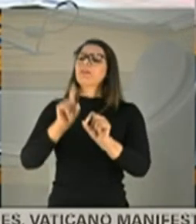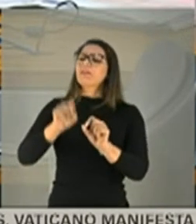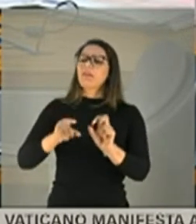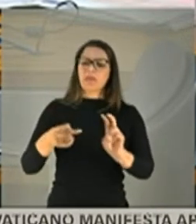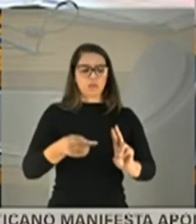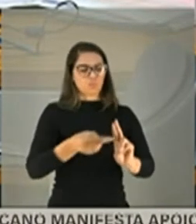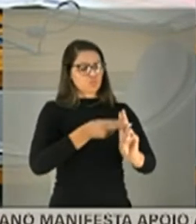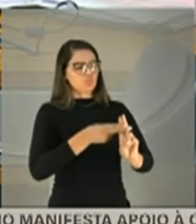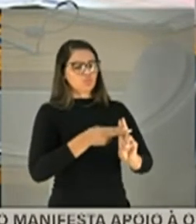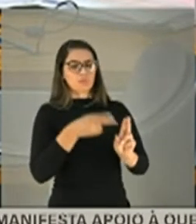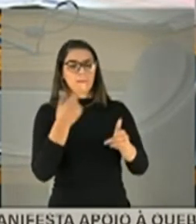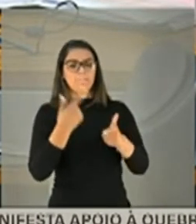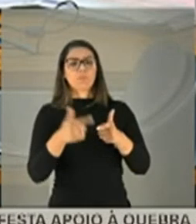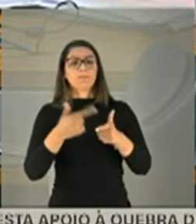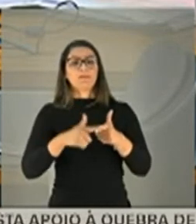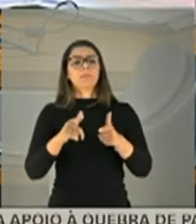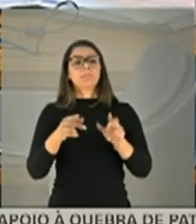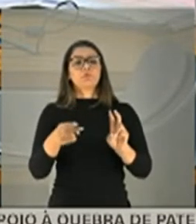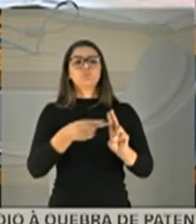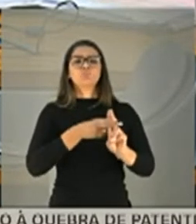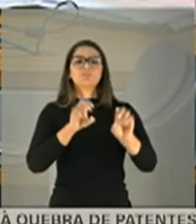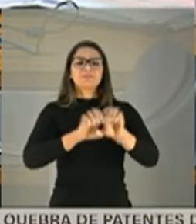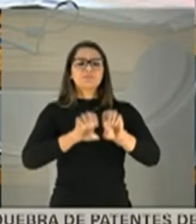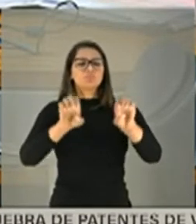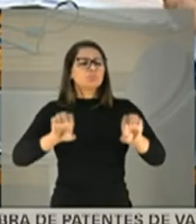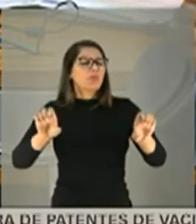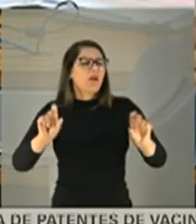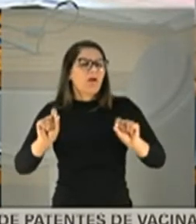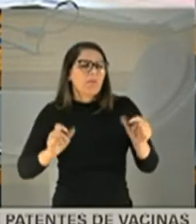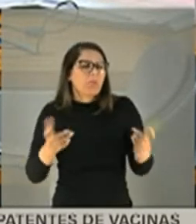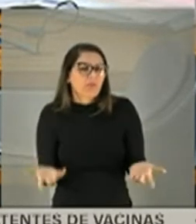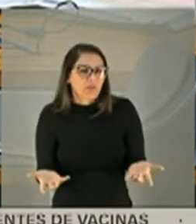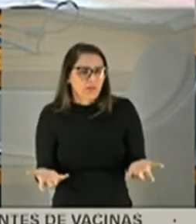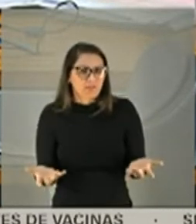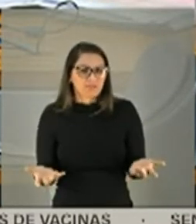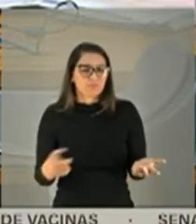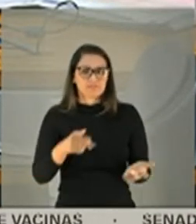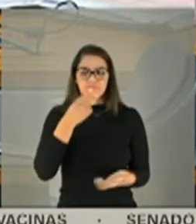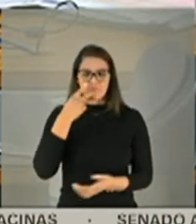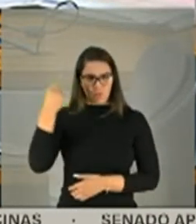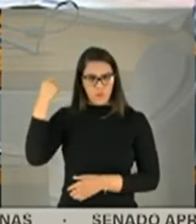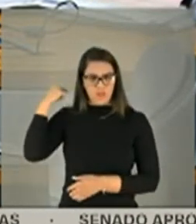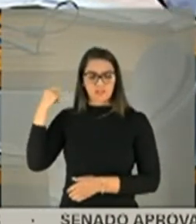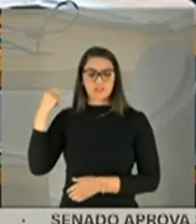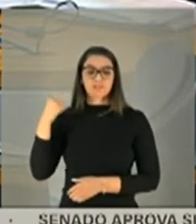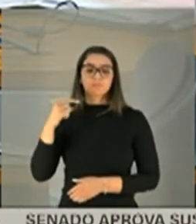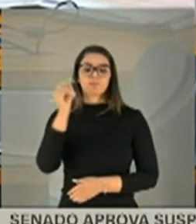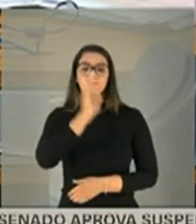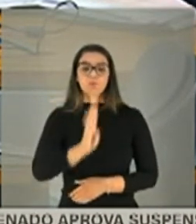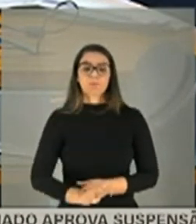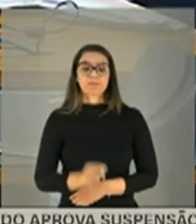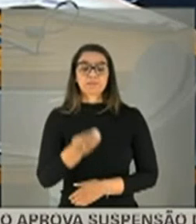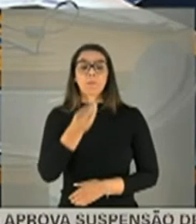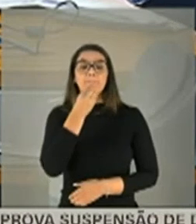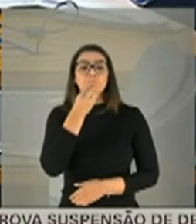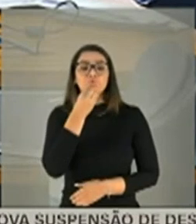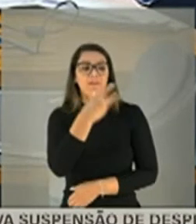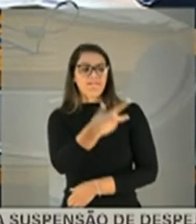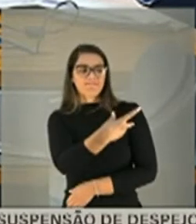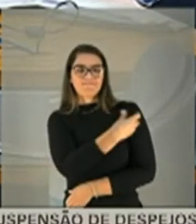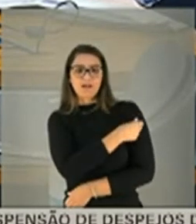problemas estruturais? Aliás, a senhora falou, inclusive, há pouco tempo, que o Brasil poderia estar vacinando